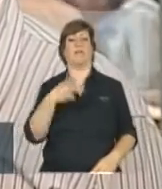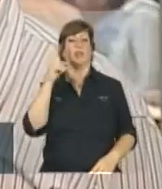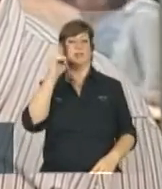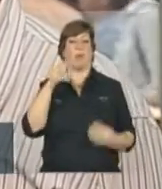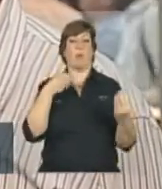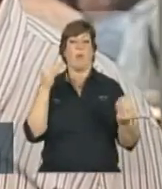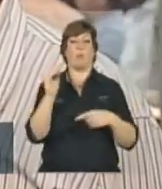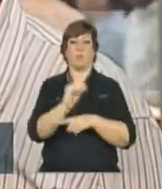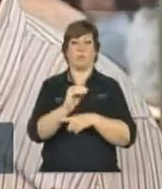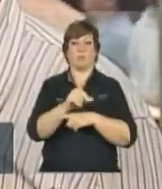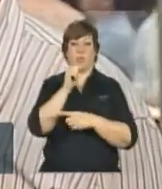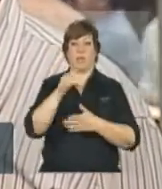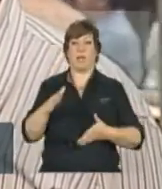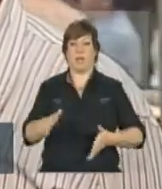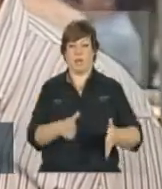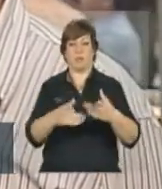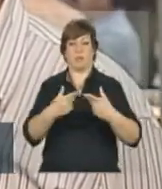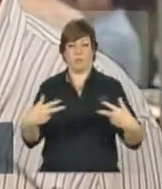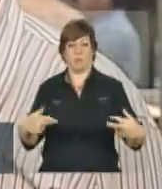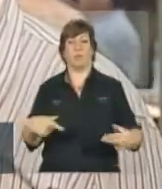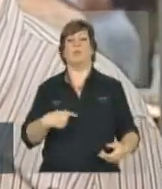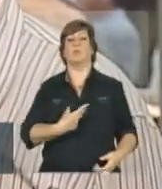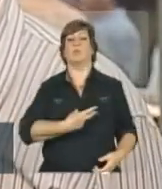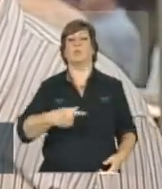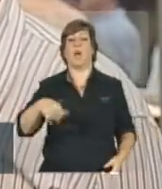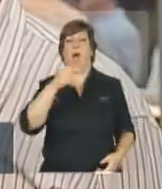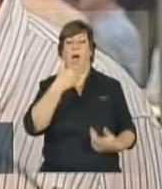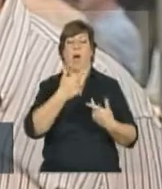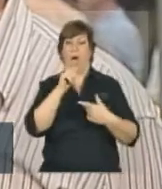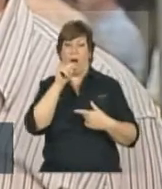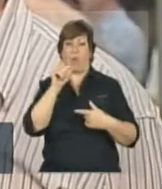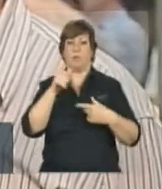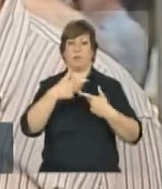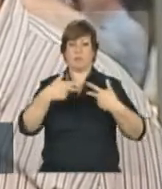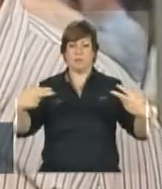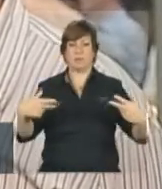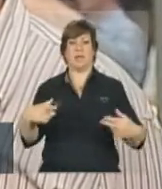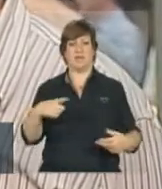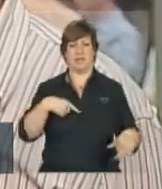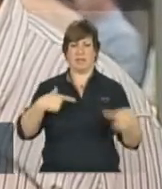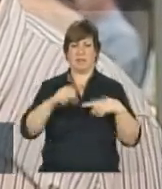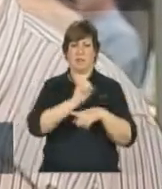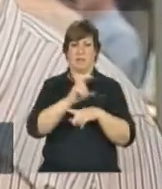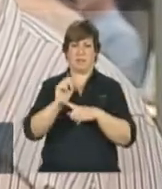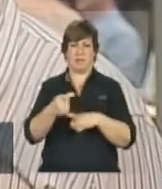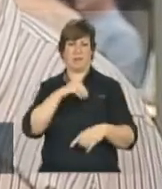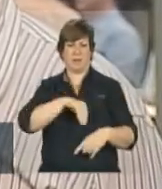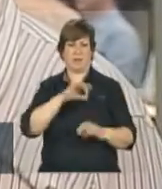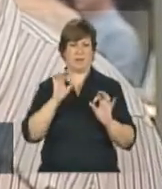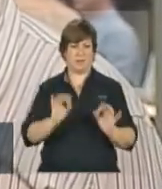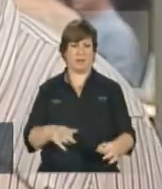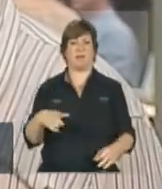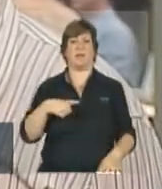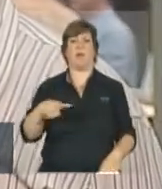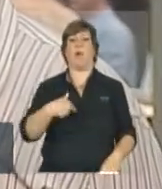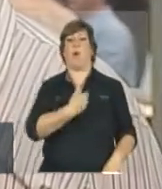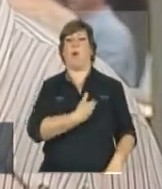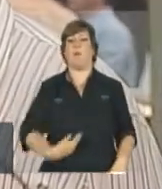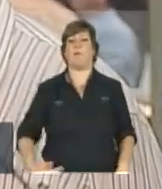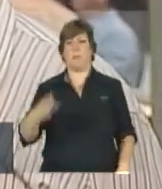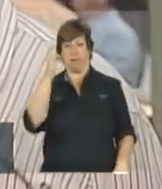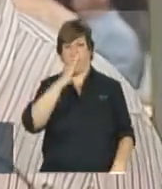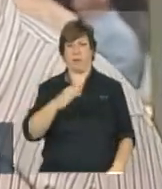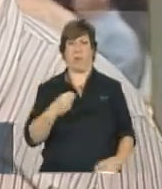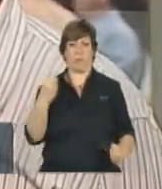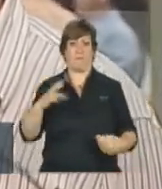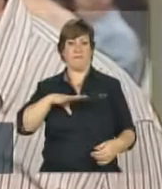Agora, quando a gente fala também em questão de sustentabilidade, está sendo gerado emprego, renda, é a forma do governo brasileiro enfrentar